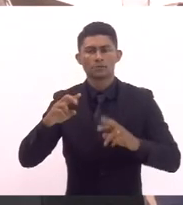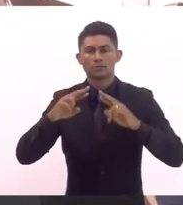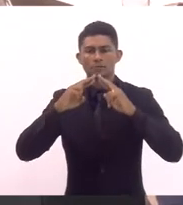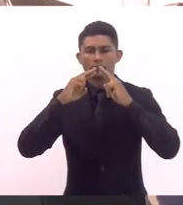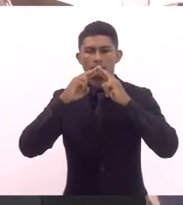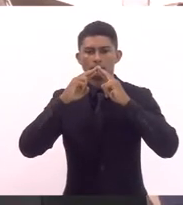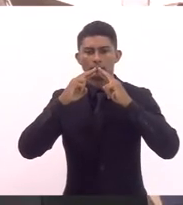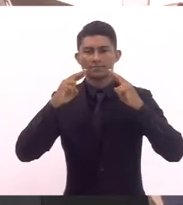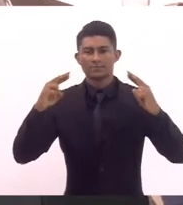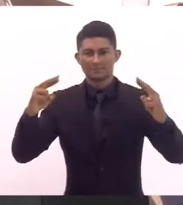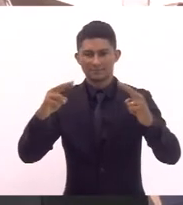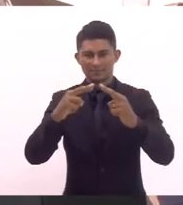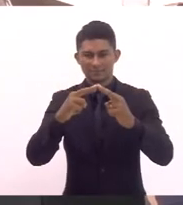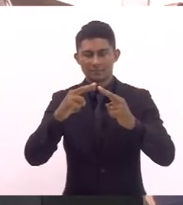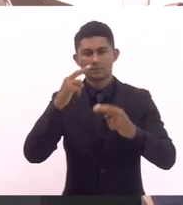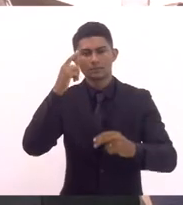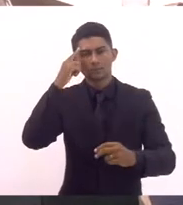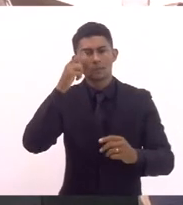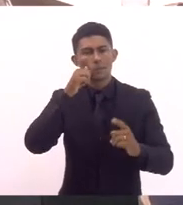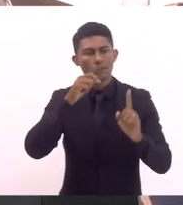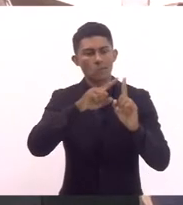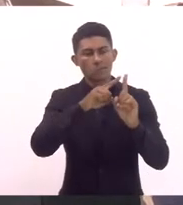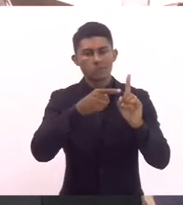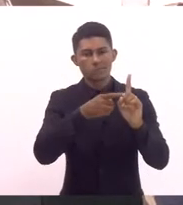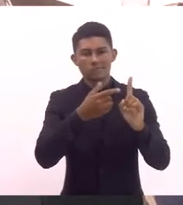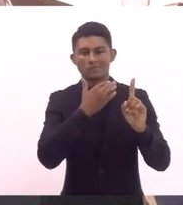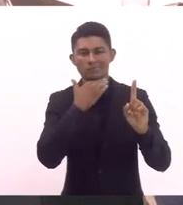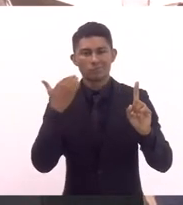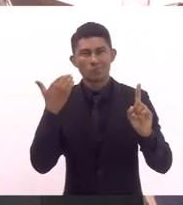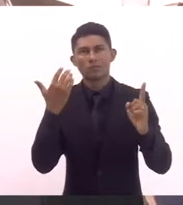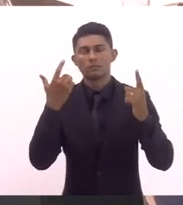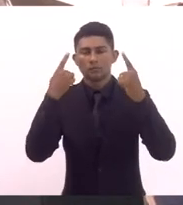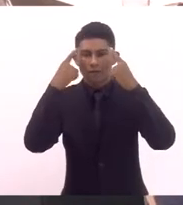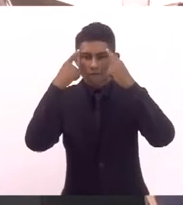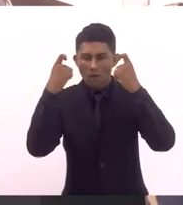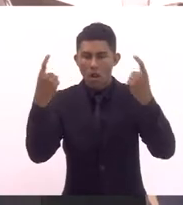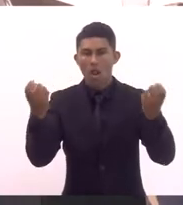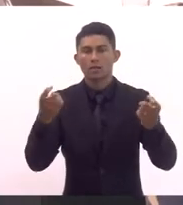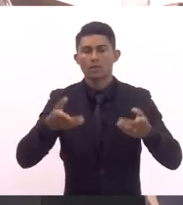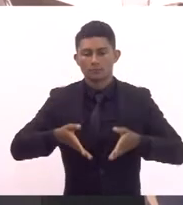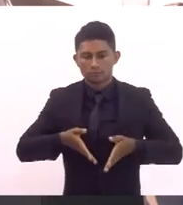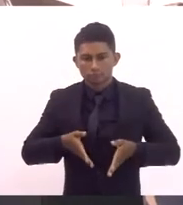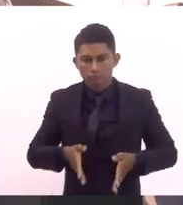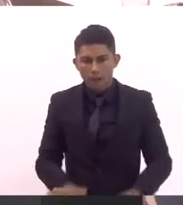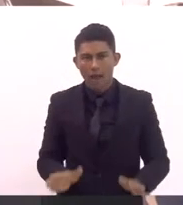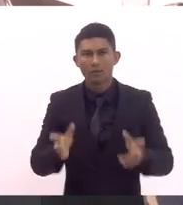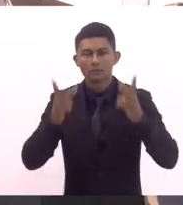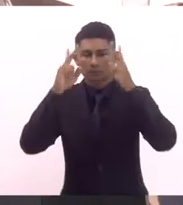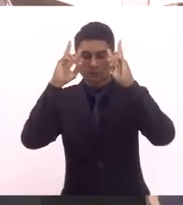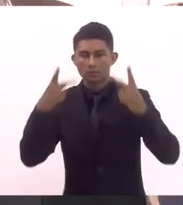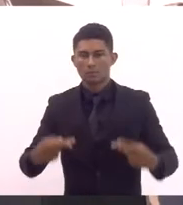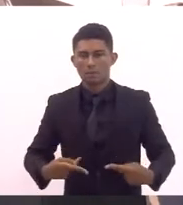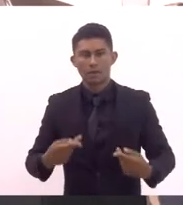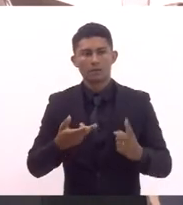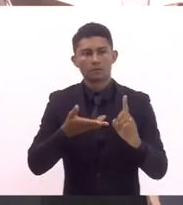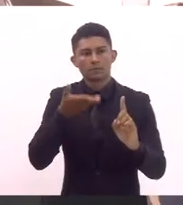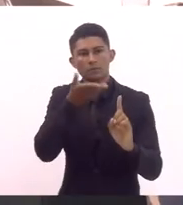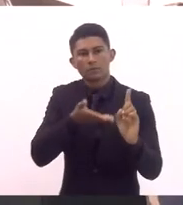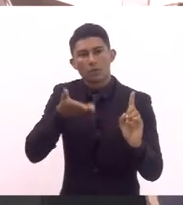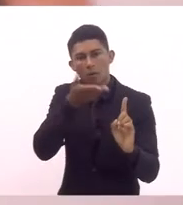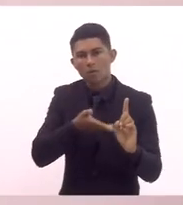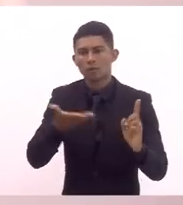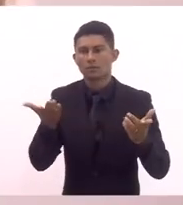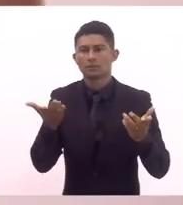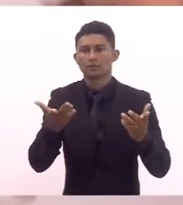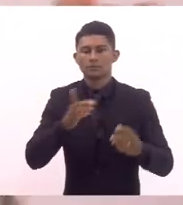questão da mortalidade materna da a técnica do parto humanizado das doulas da ação